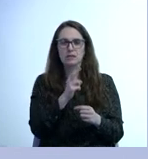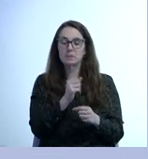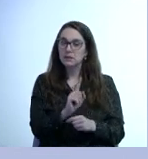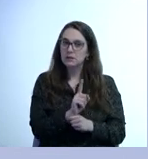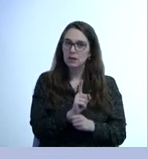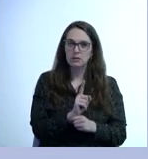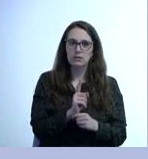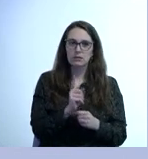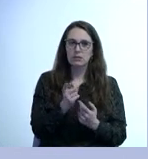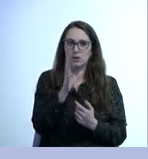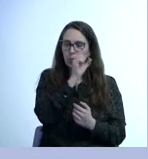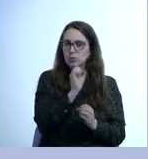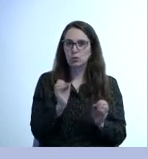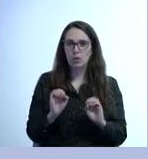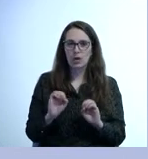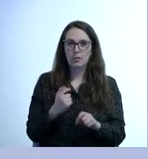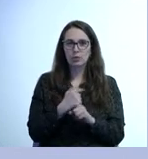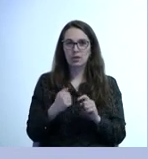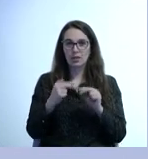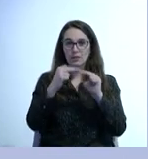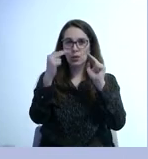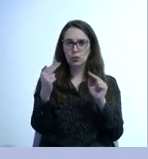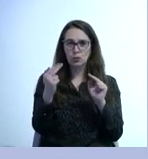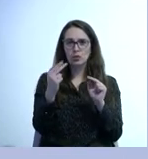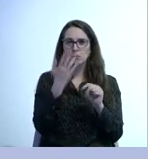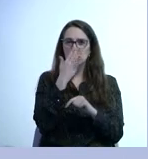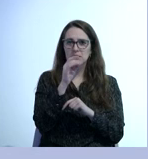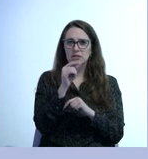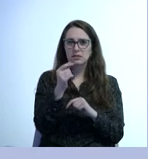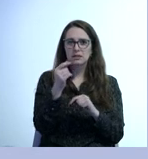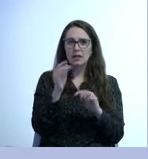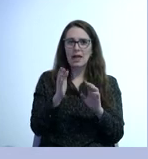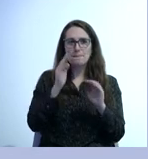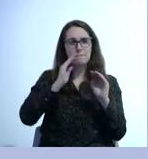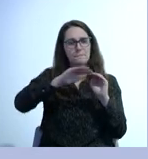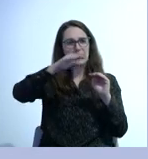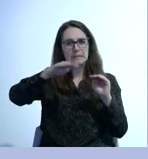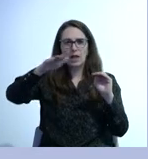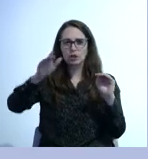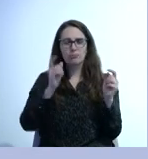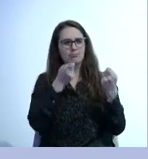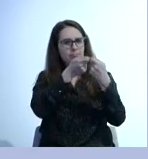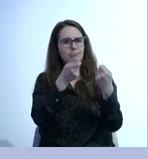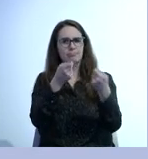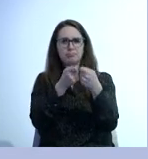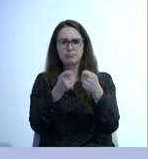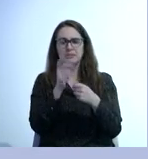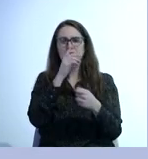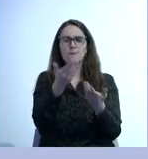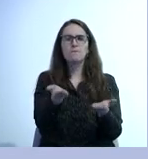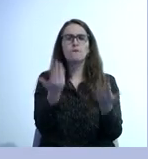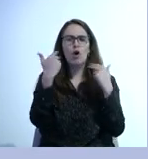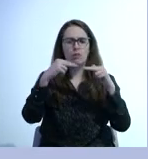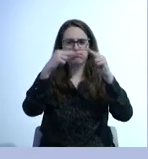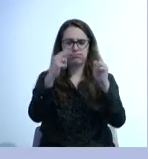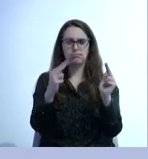novo, aquele viaduto já faz parte da paisagem. Já não se imagina